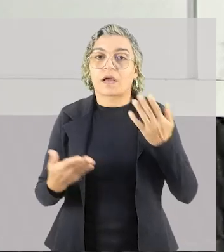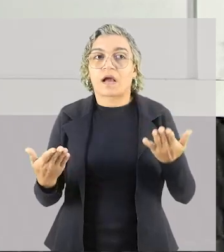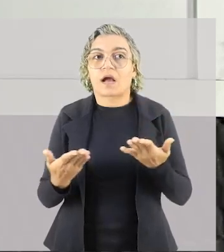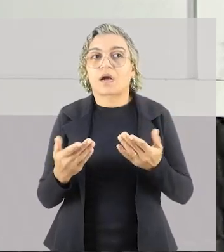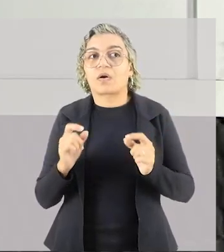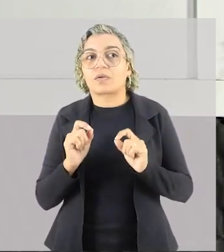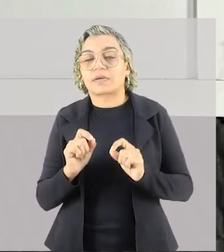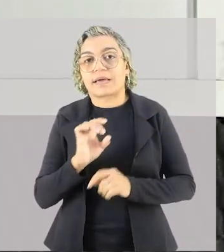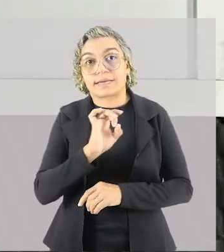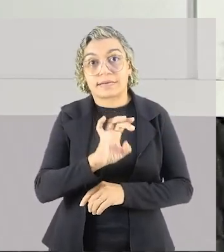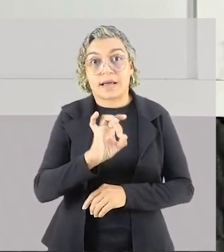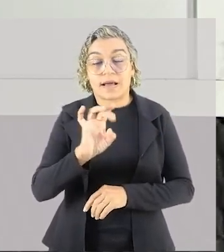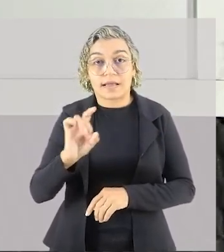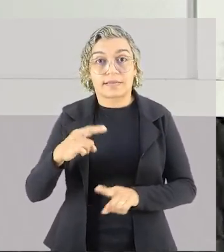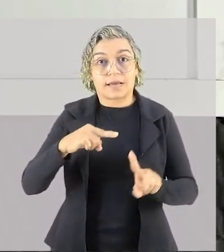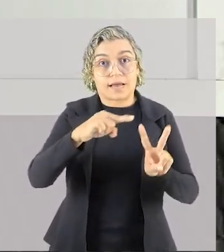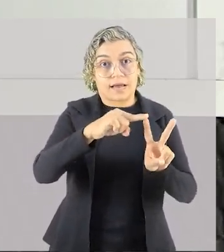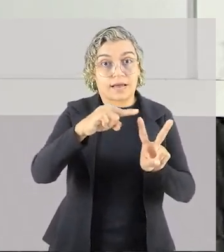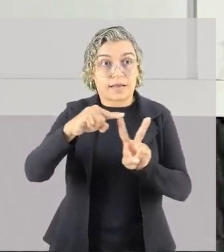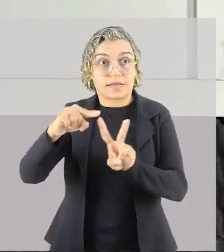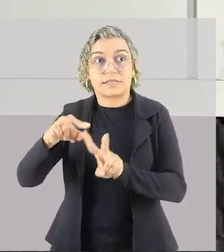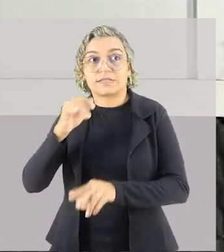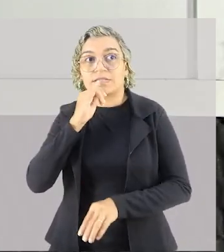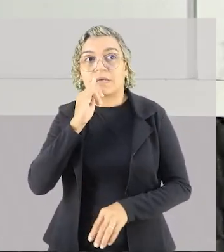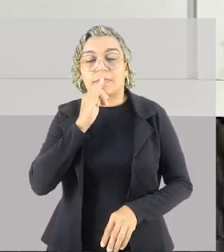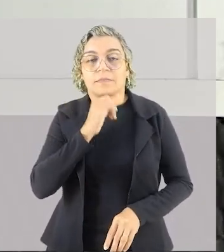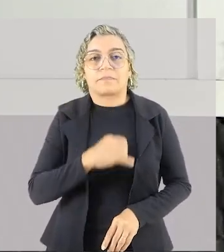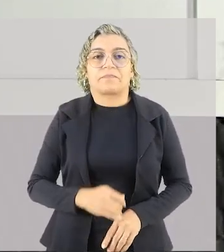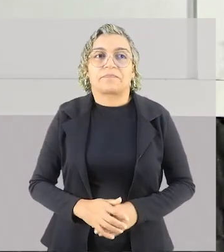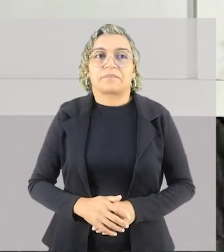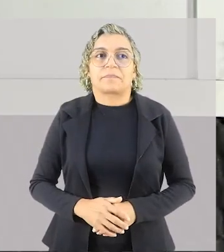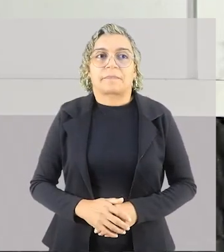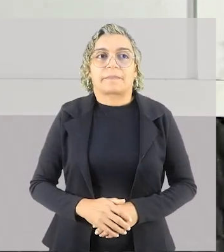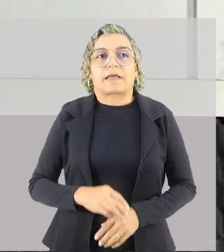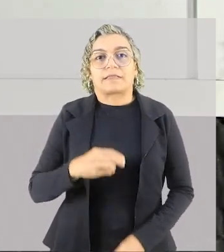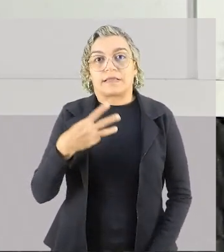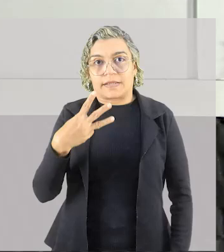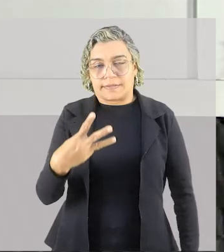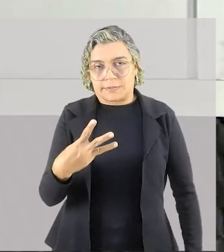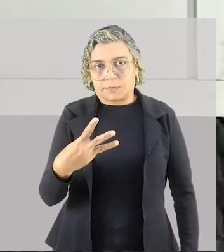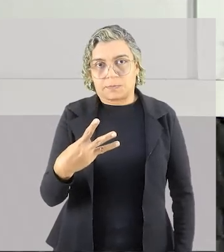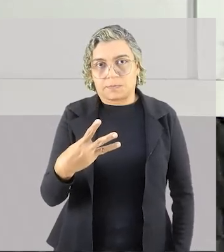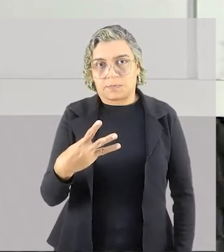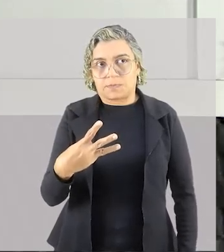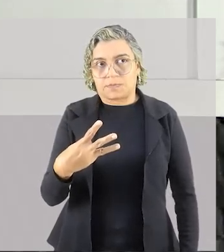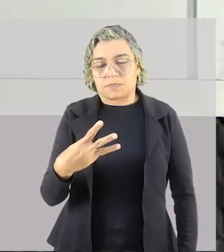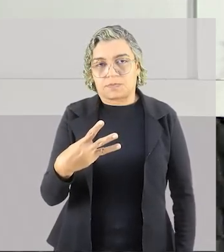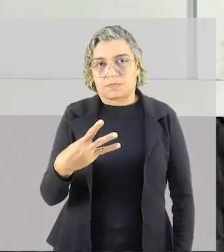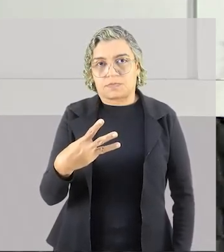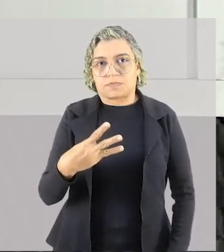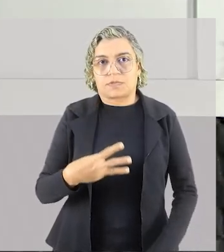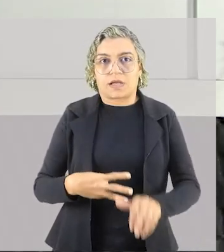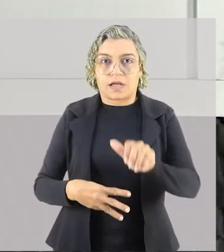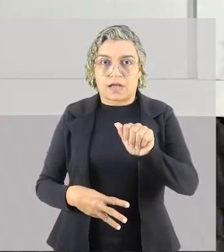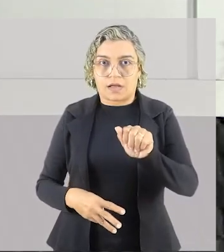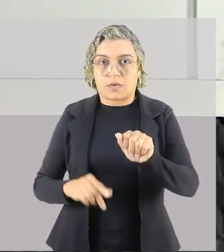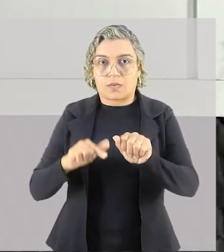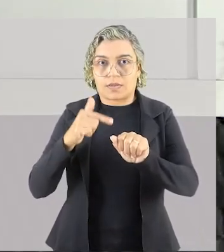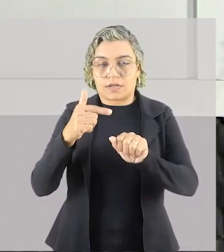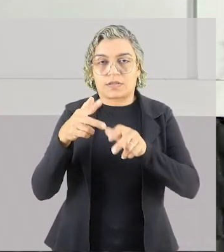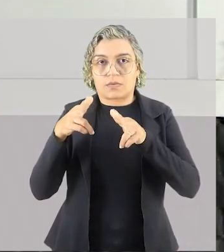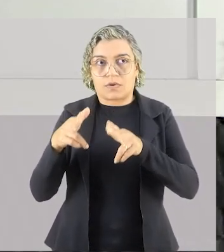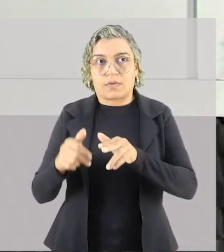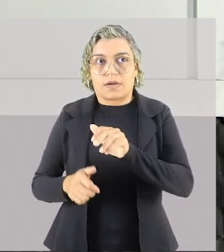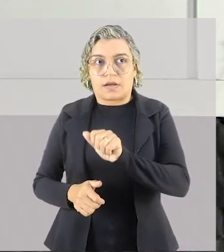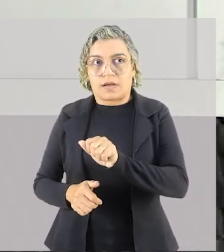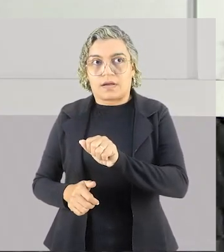a raiz de cada um deles. A raiz quadrada de 9 é 3, de A ao quadrado é A,